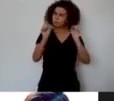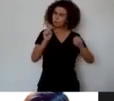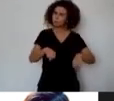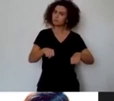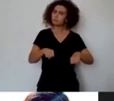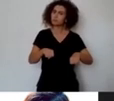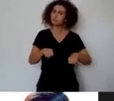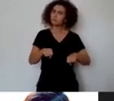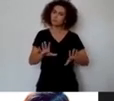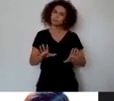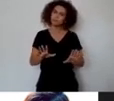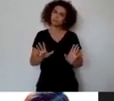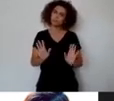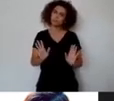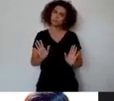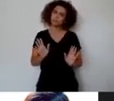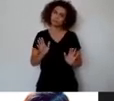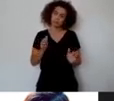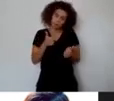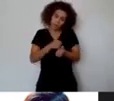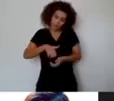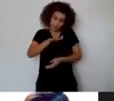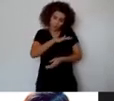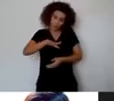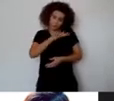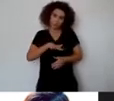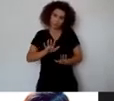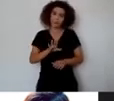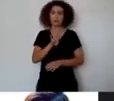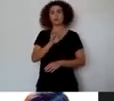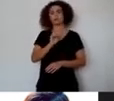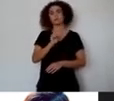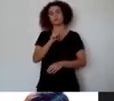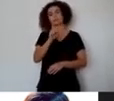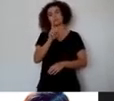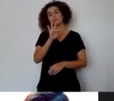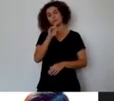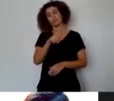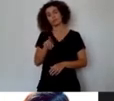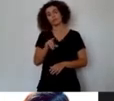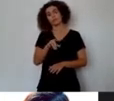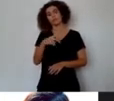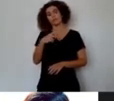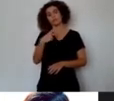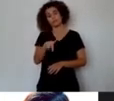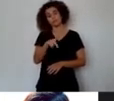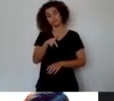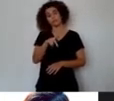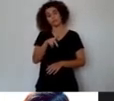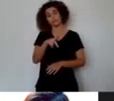seja no nosso meio, né? A Beatriz também comentou sobre quanto maior a sua posição de poder, maior a